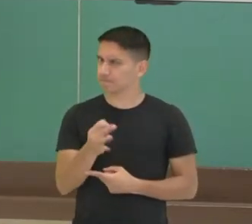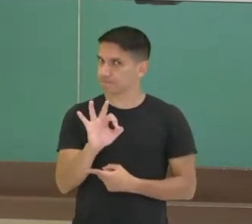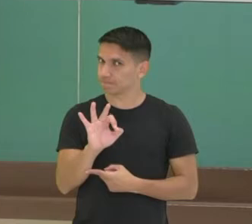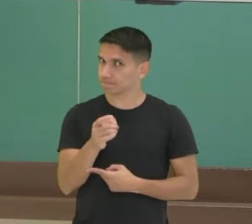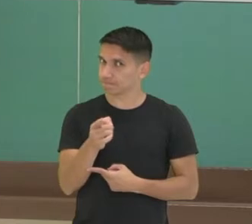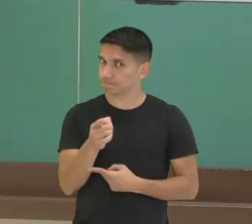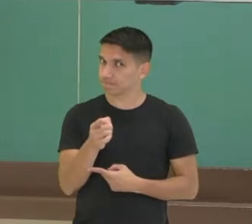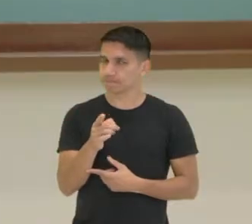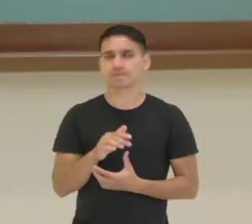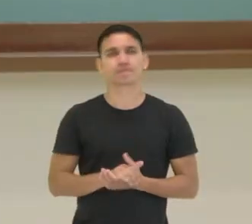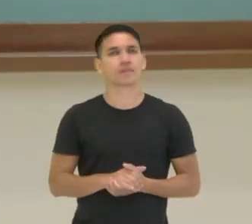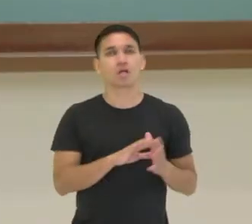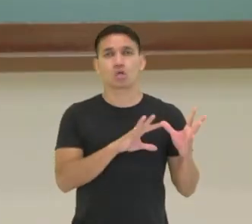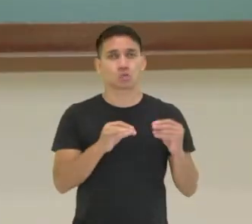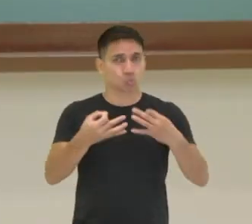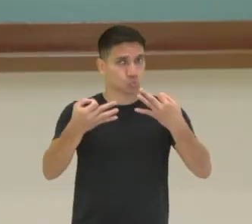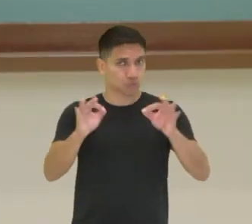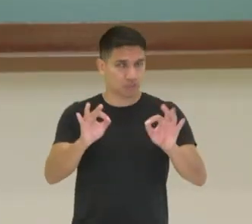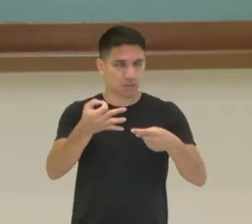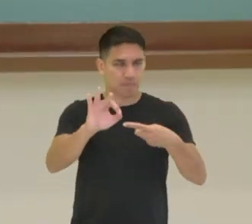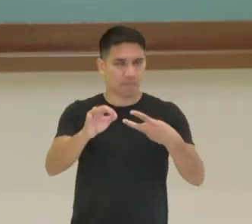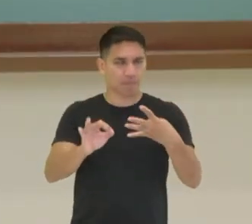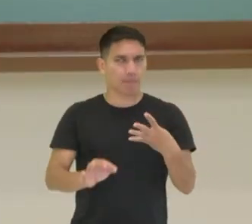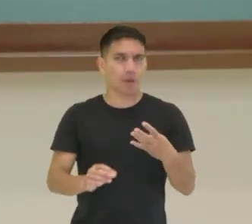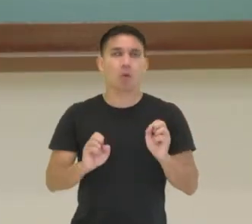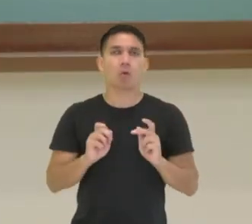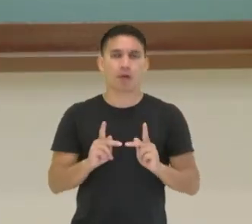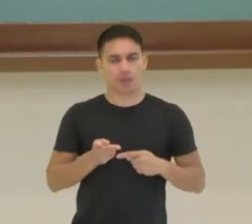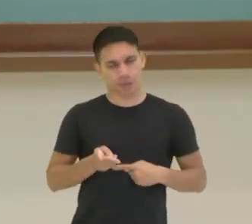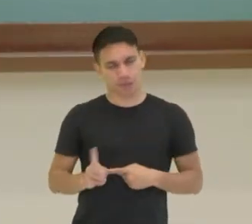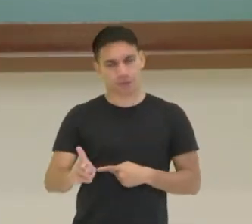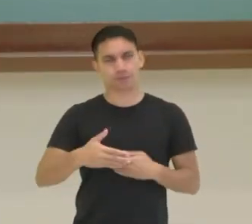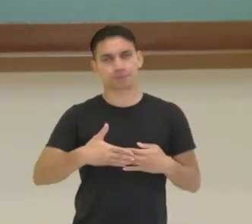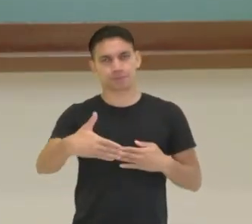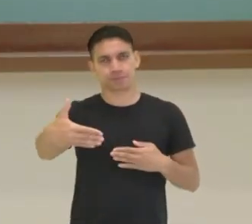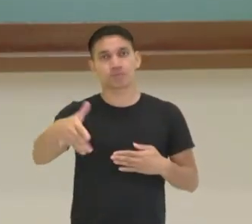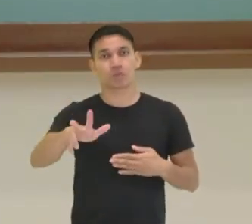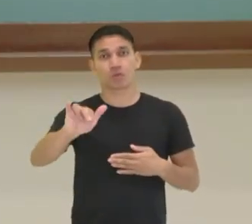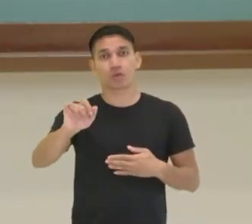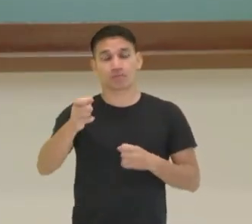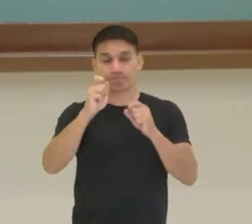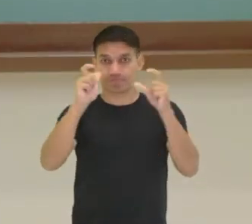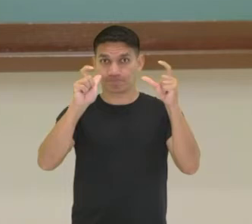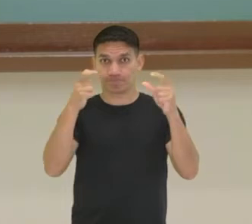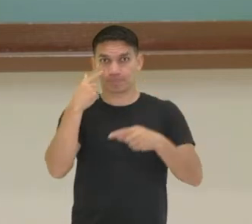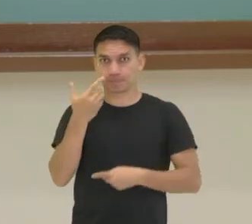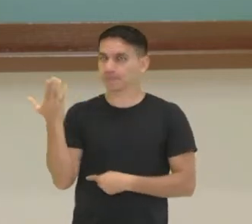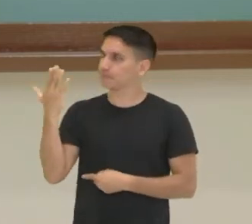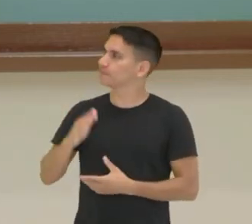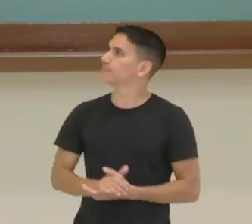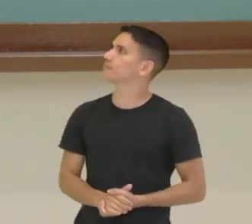Acertou? Tudo certinho? Então agora a gente vai continuar. Se liga aqui na tela comigo.